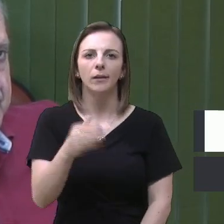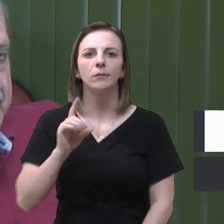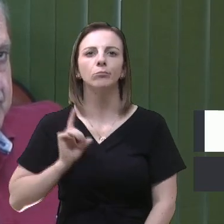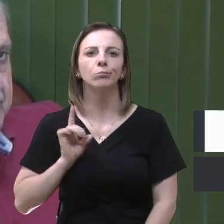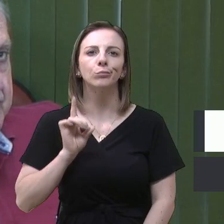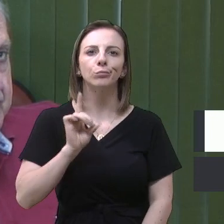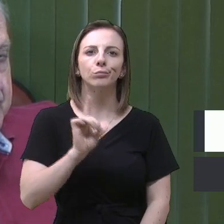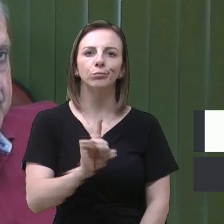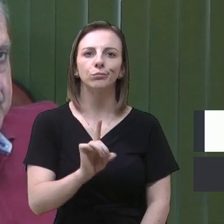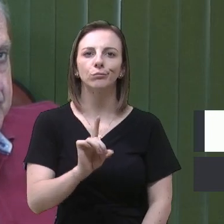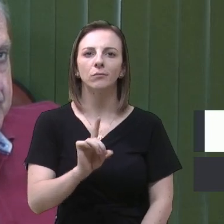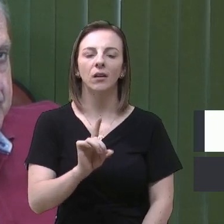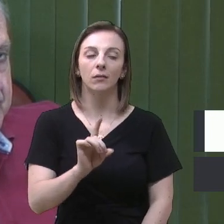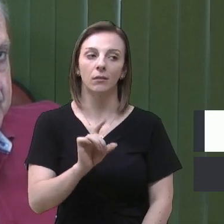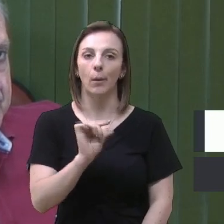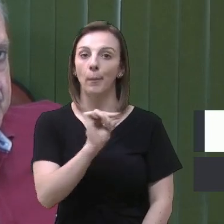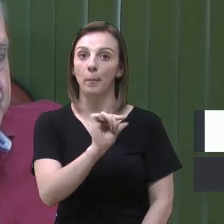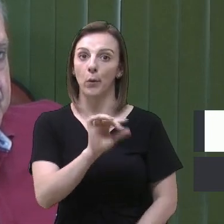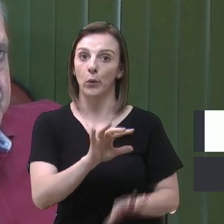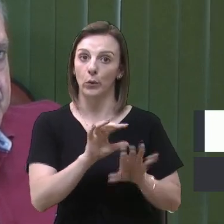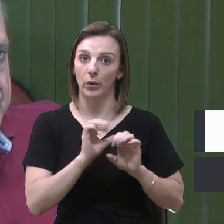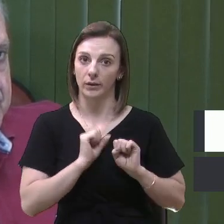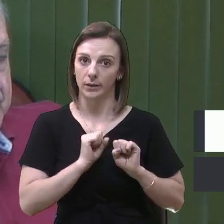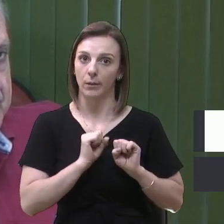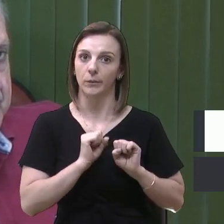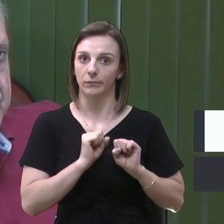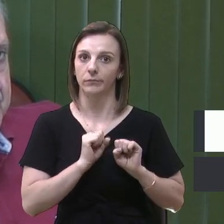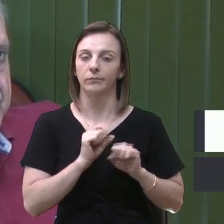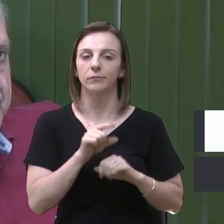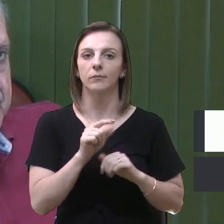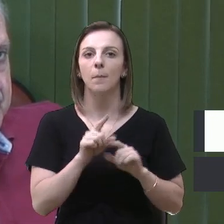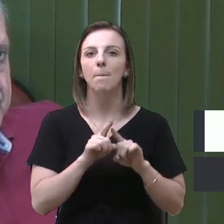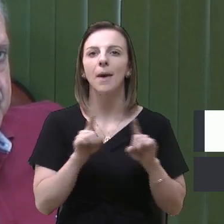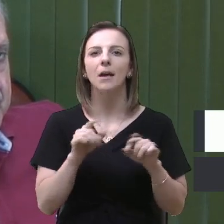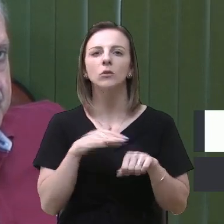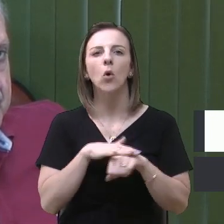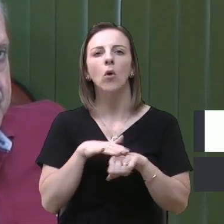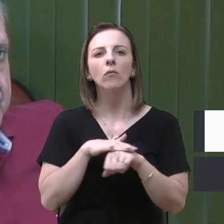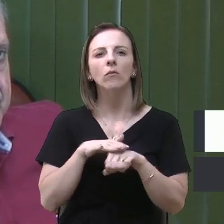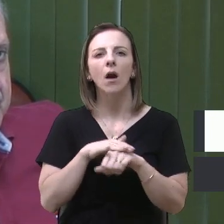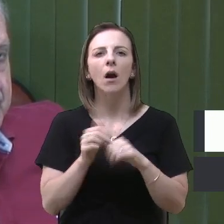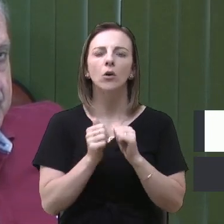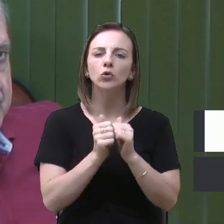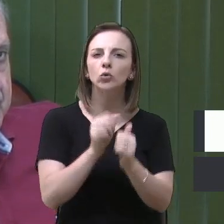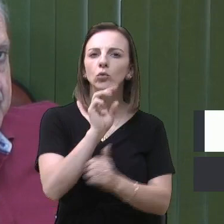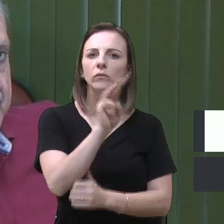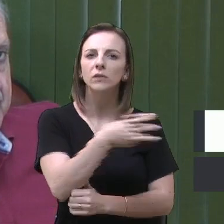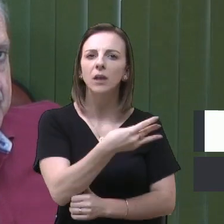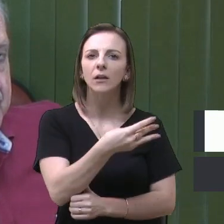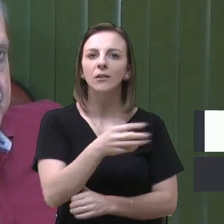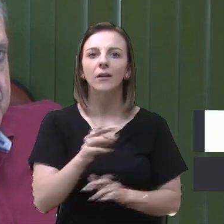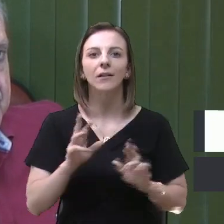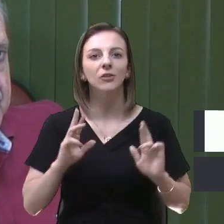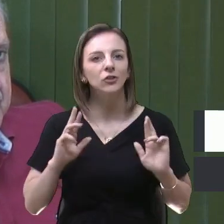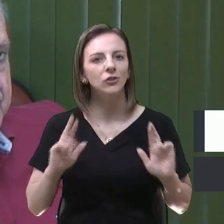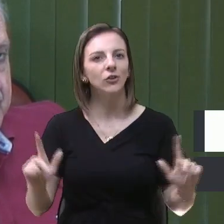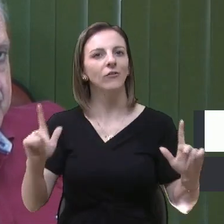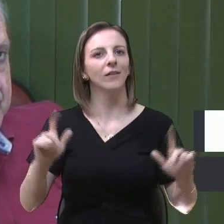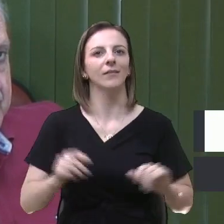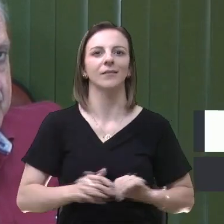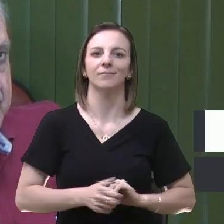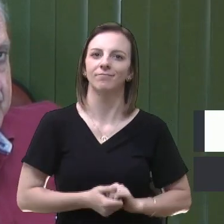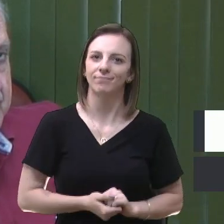recebe, junto com a Visat, as coisas mudam. As coisas mudam. Porque a Visat tem opção, dá alguma coisa,